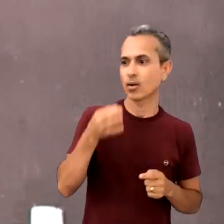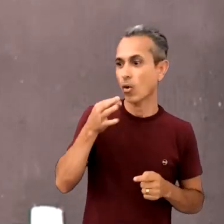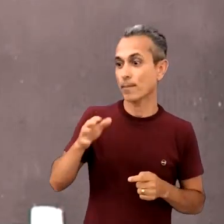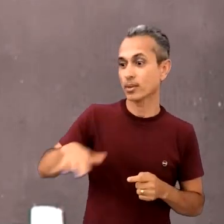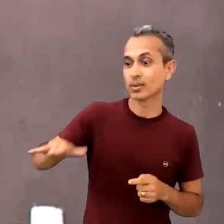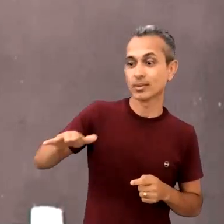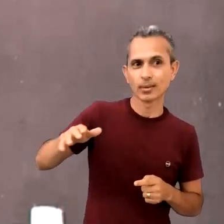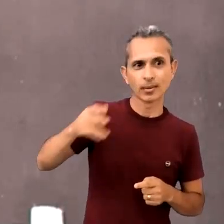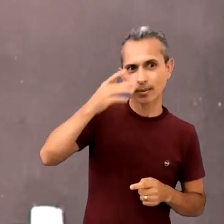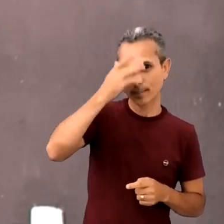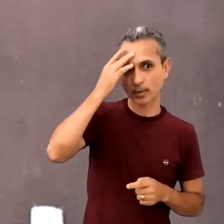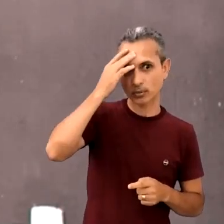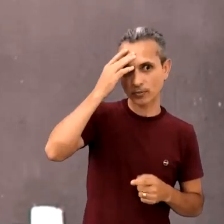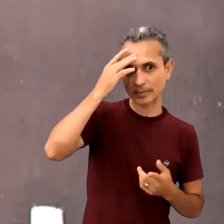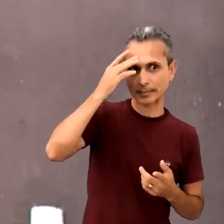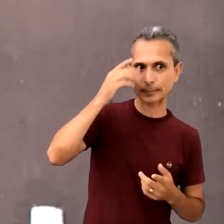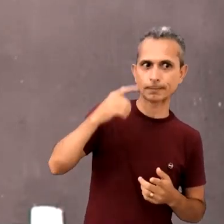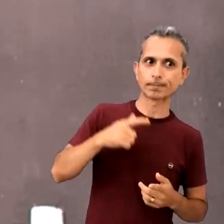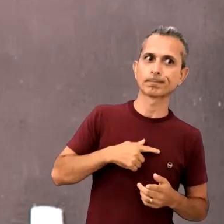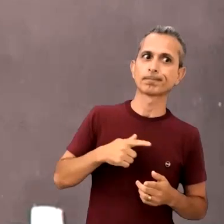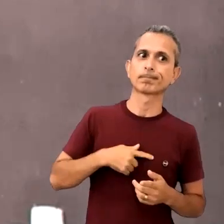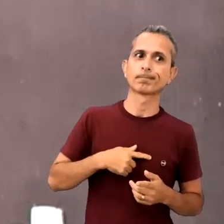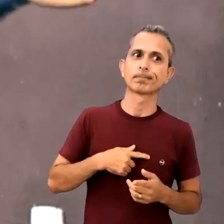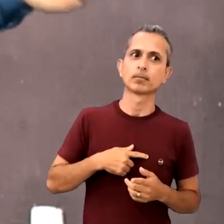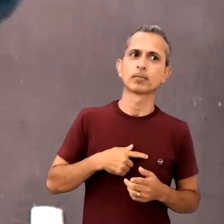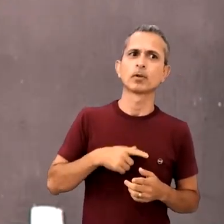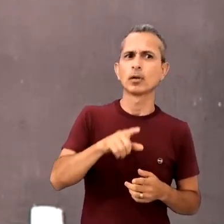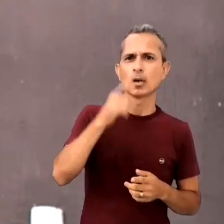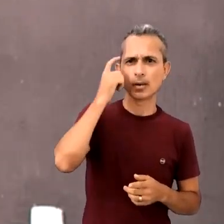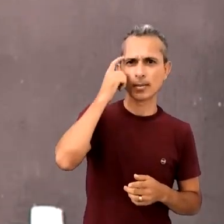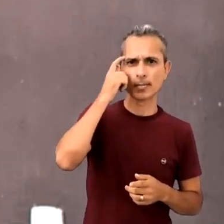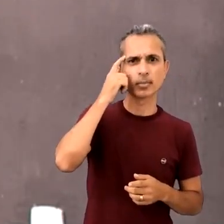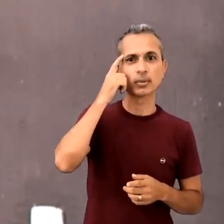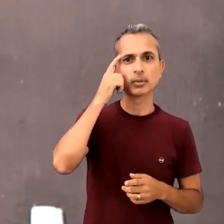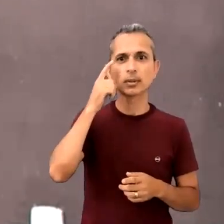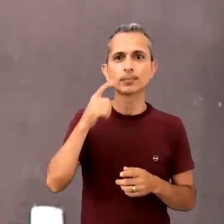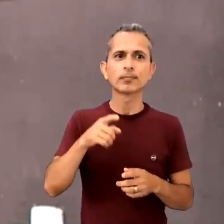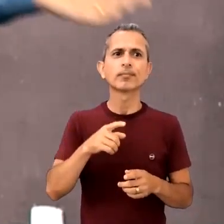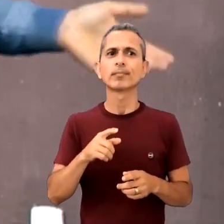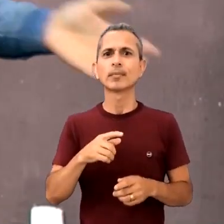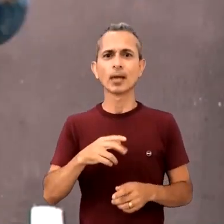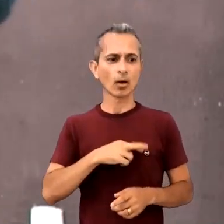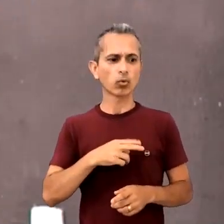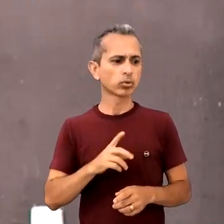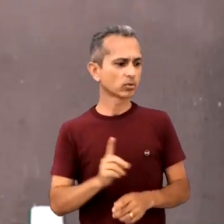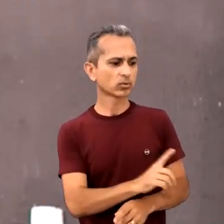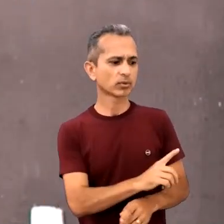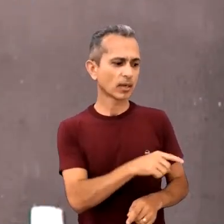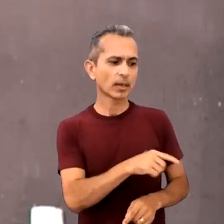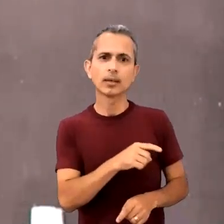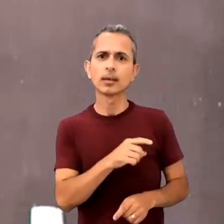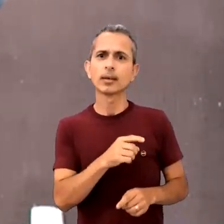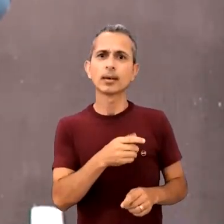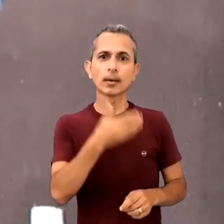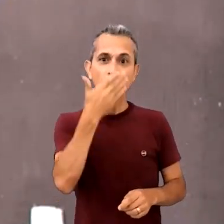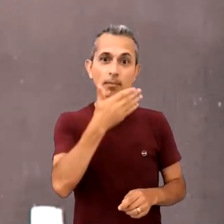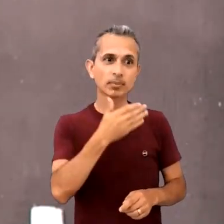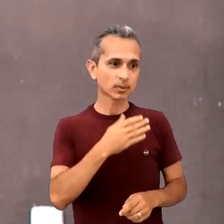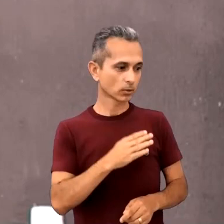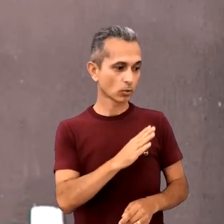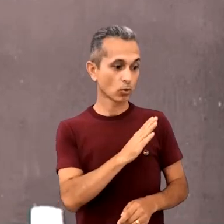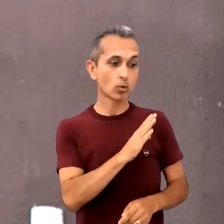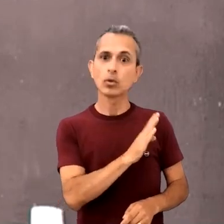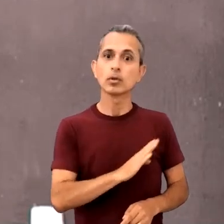desse certo. Imagina no meio de todo mundo, ela chegando lá, moabita, toda aquela condição que eu falei para você, chegando diante do Boaz, ei, casa